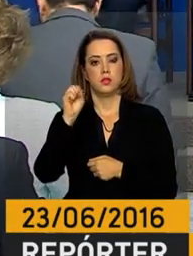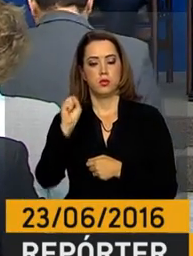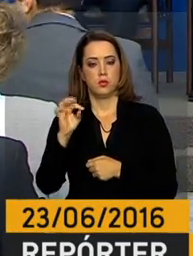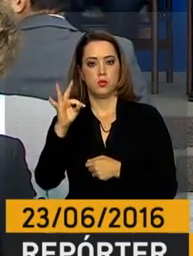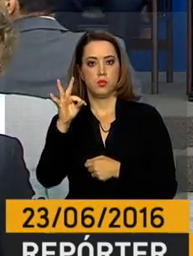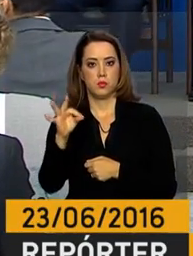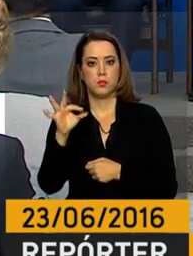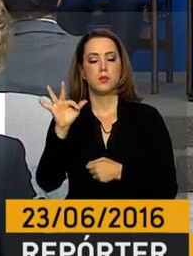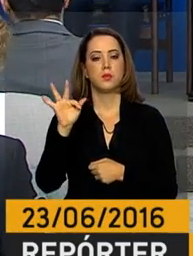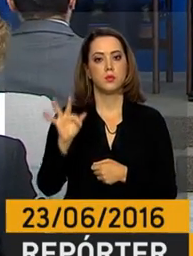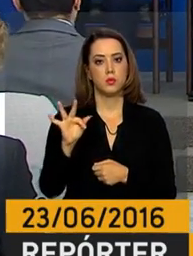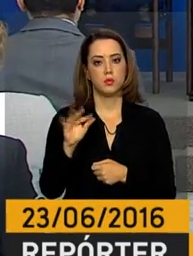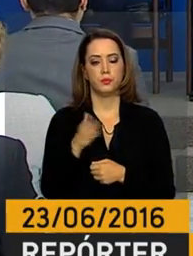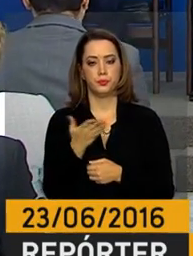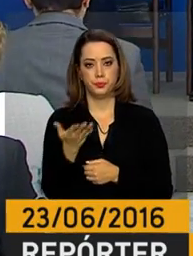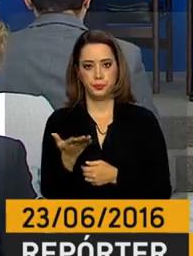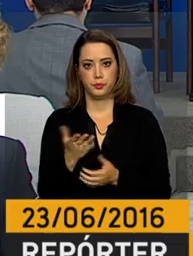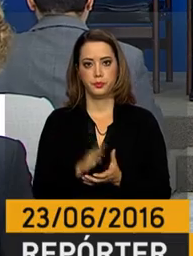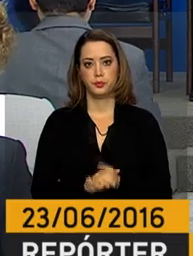vasque